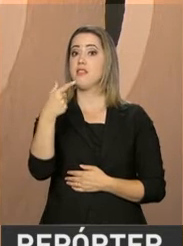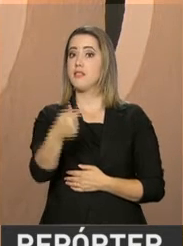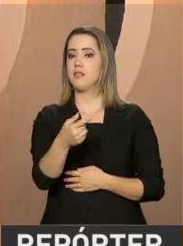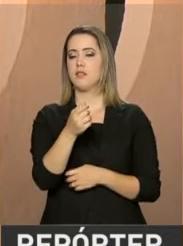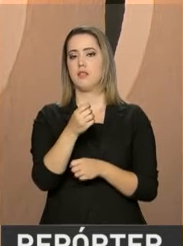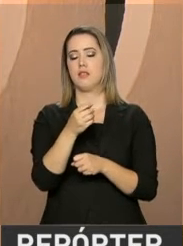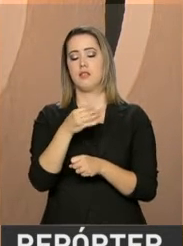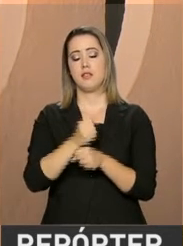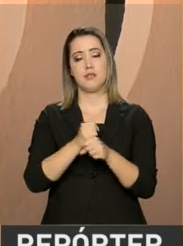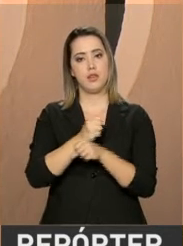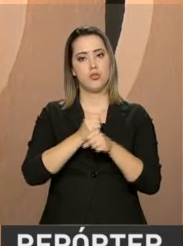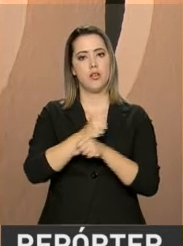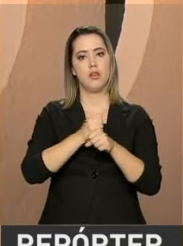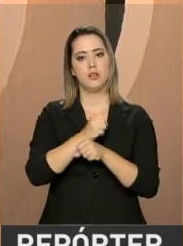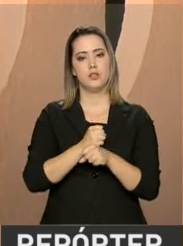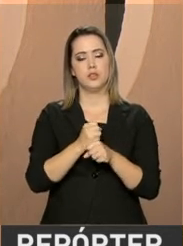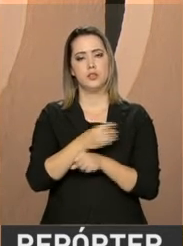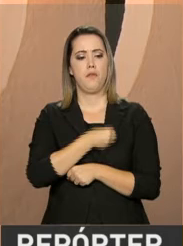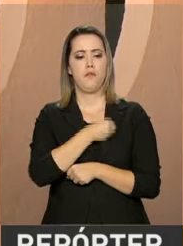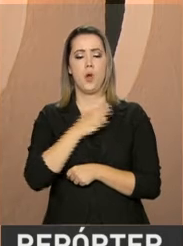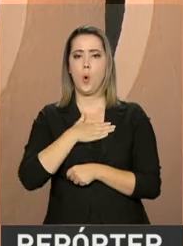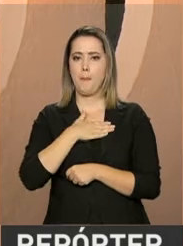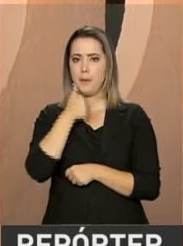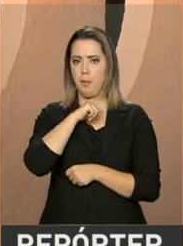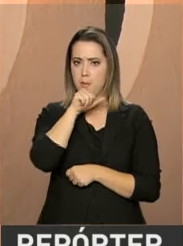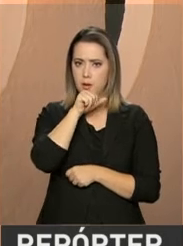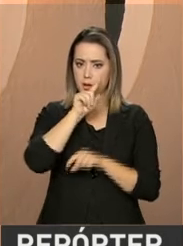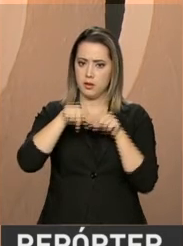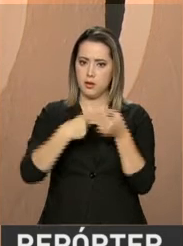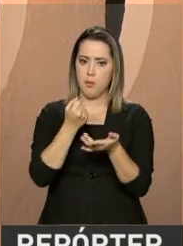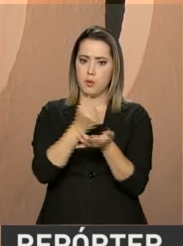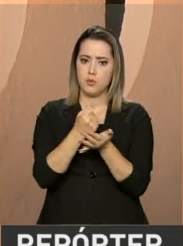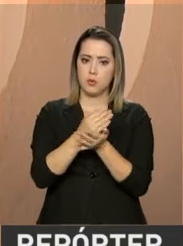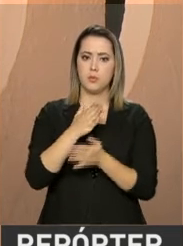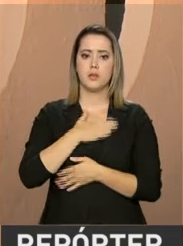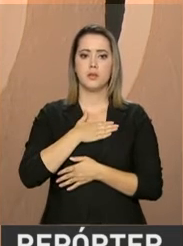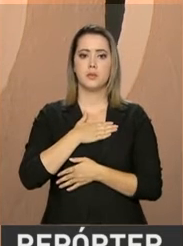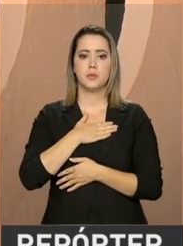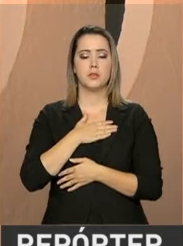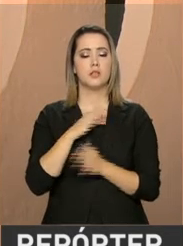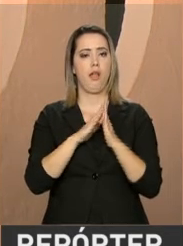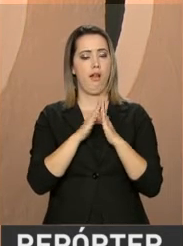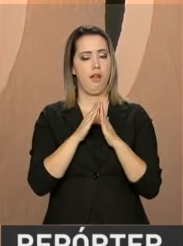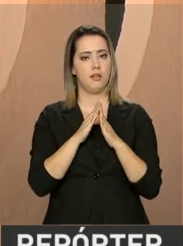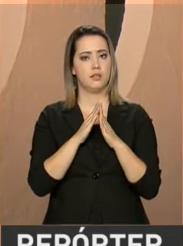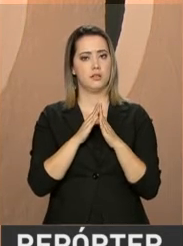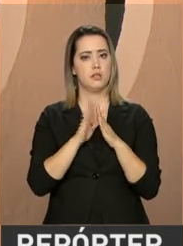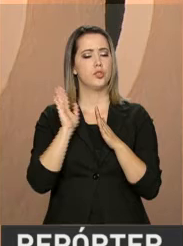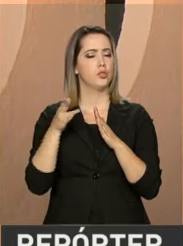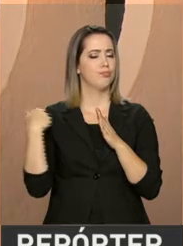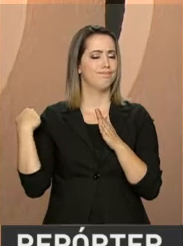morava com a minha mãe com o tempo há de querer minha casa própria há